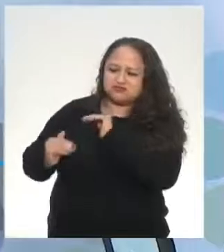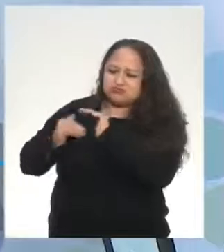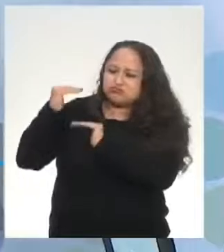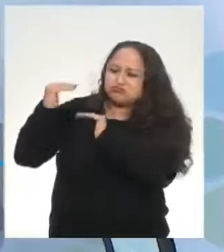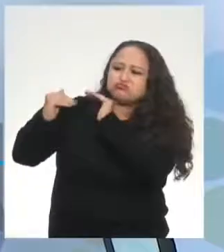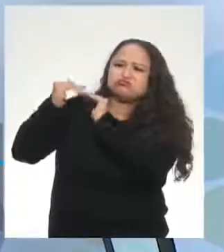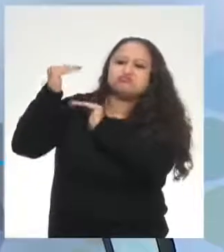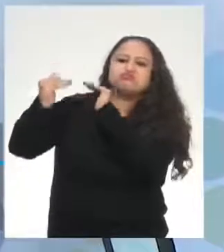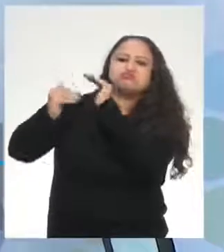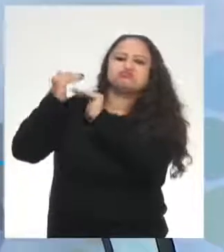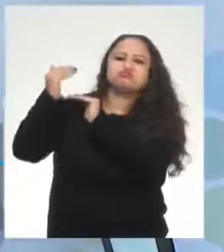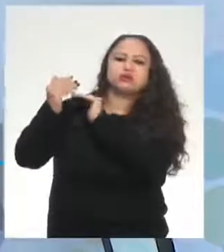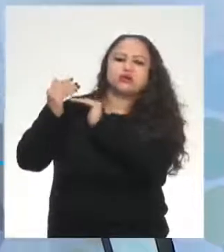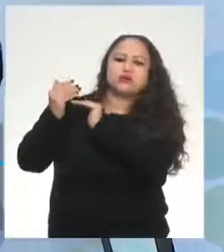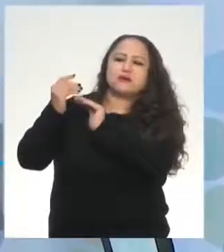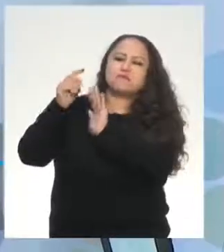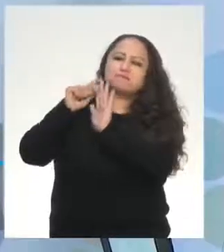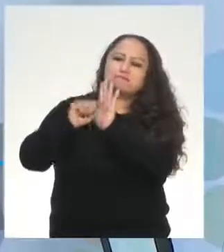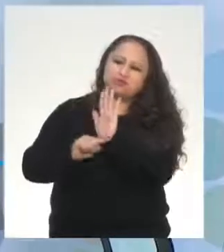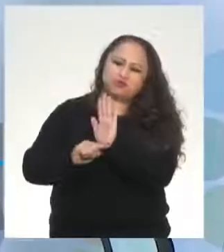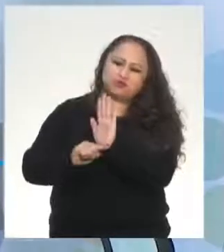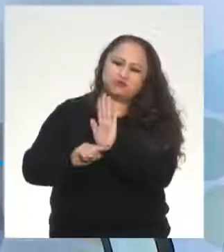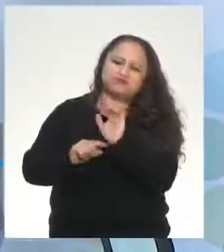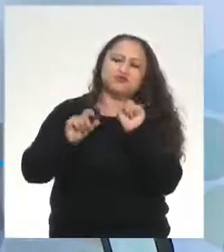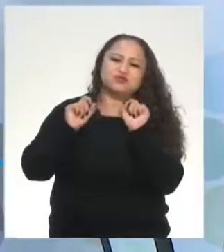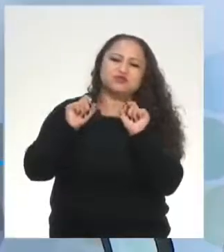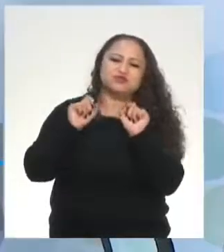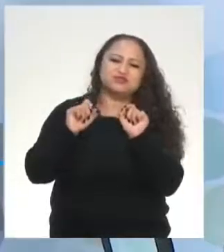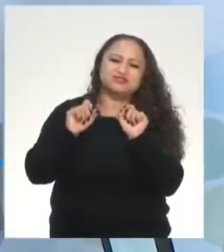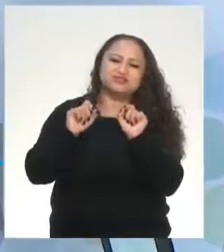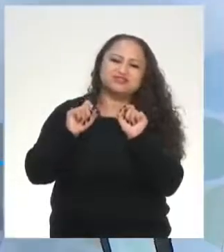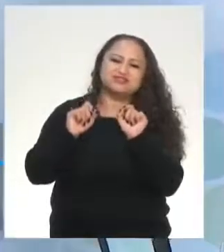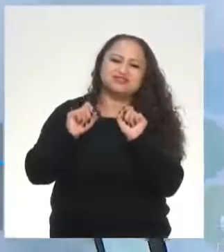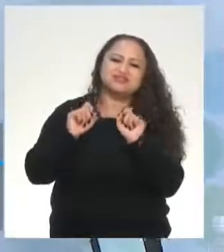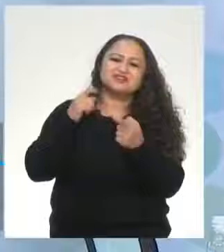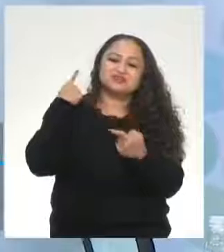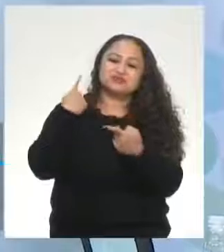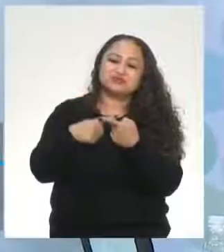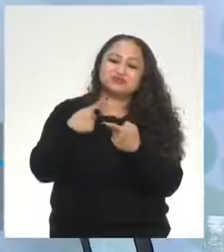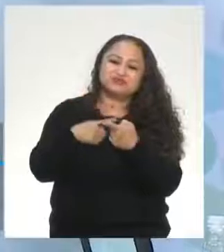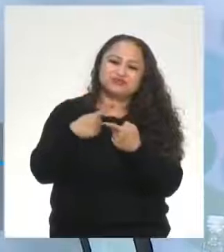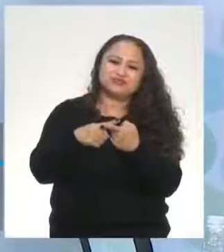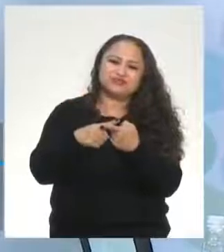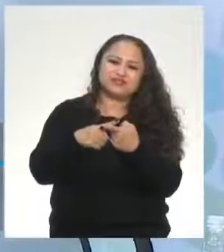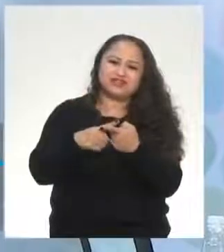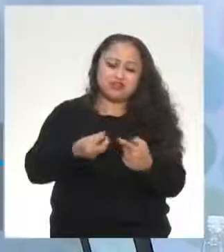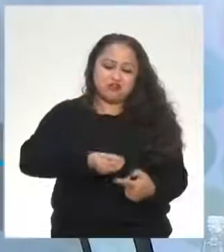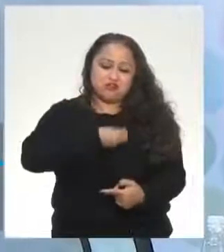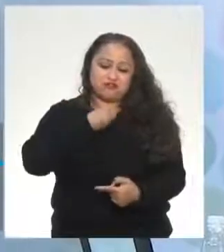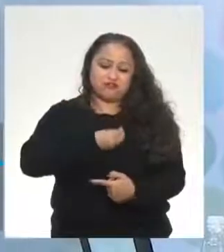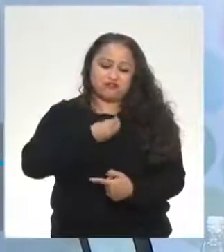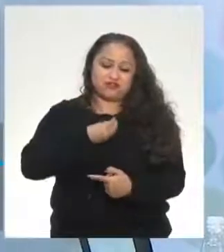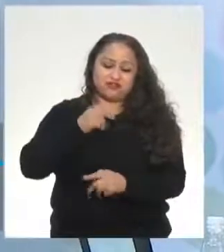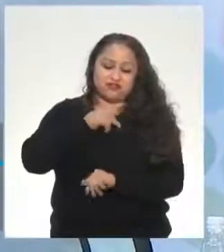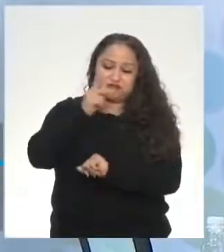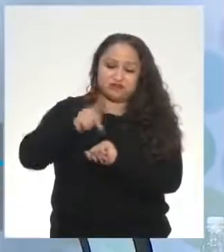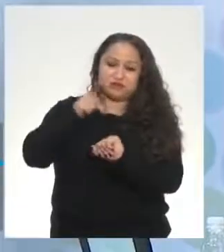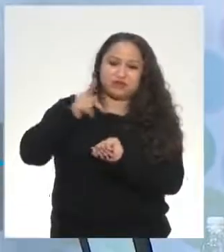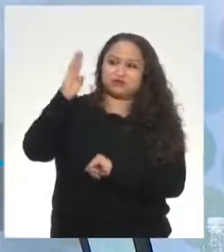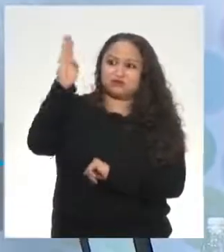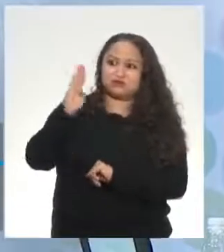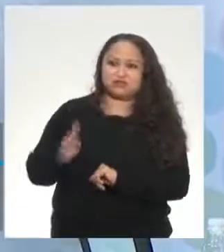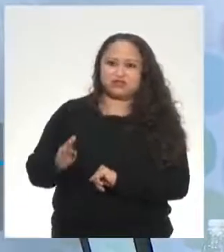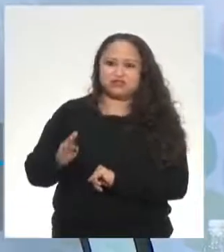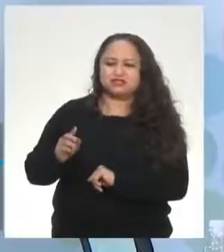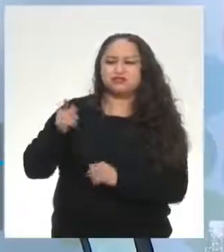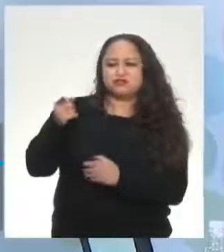E, logicamente, as consequências, elas são aquelas consequências que a gente conhece, né, que a gente vive num país como o Brasil, que, apesar de se denominar um